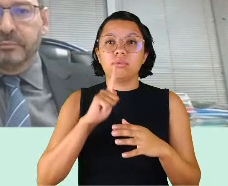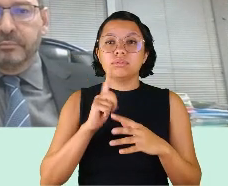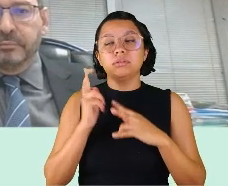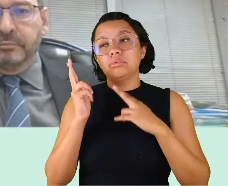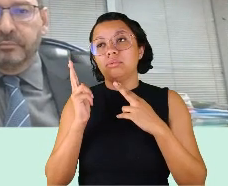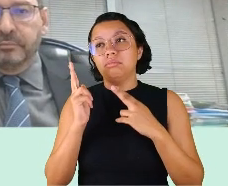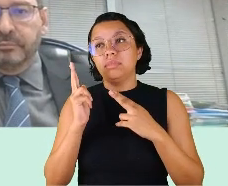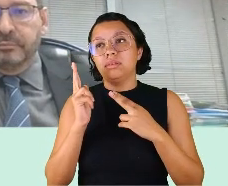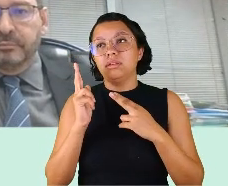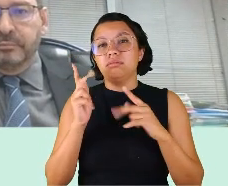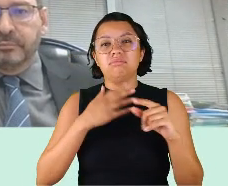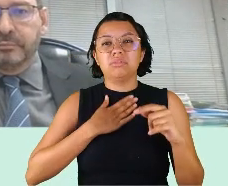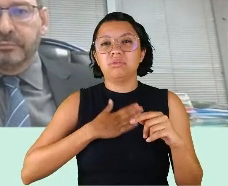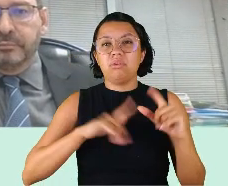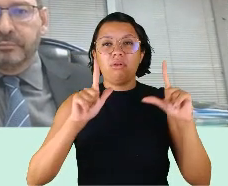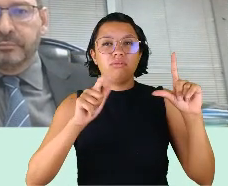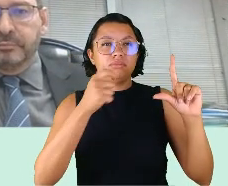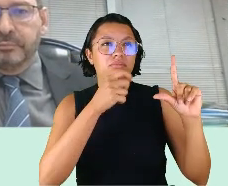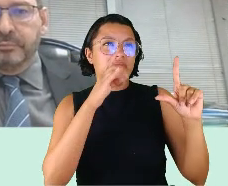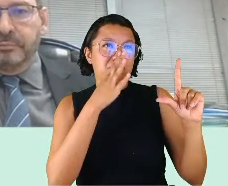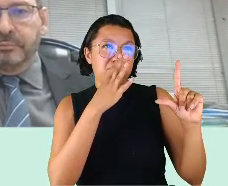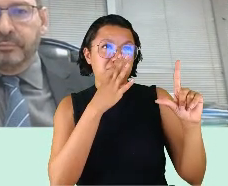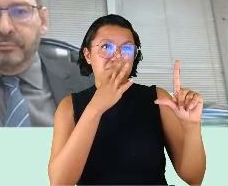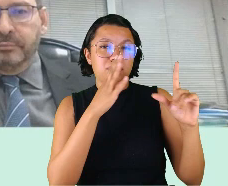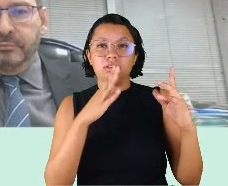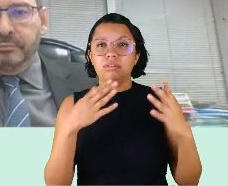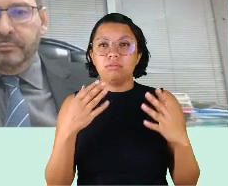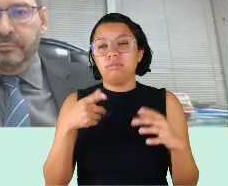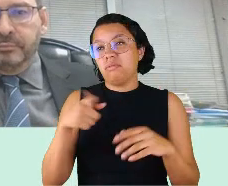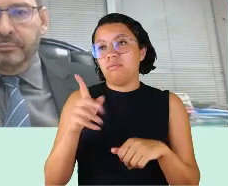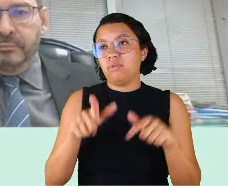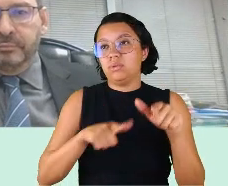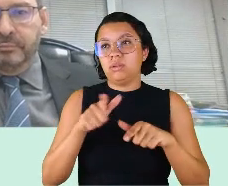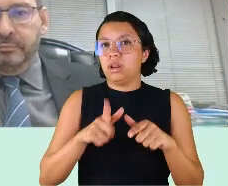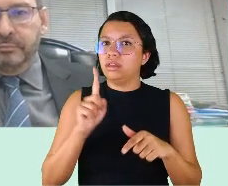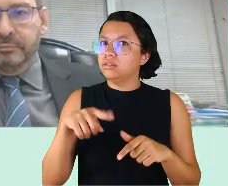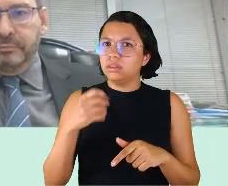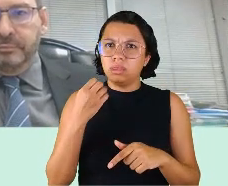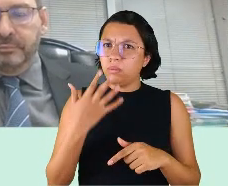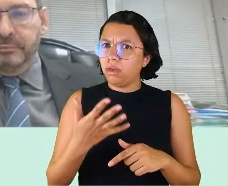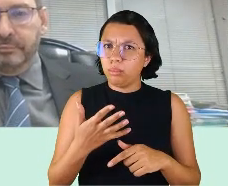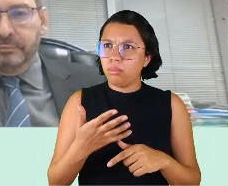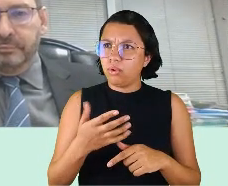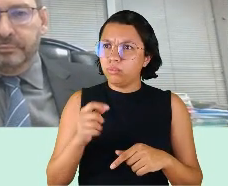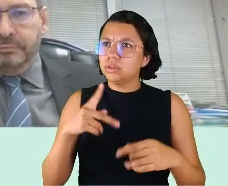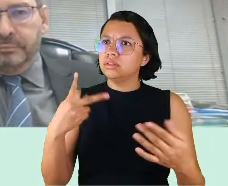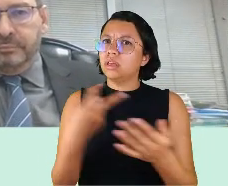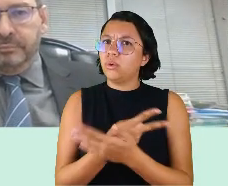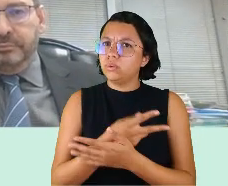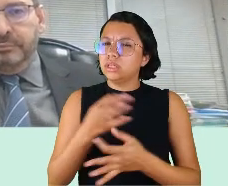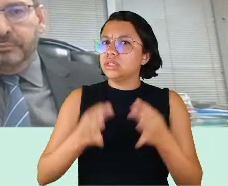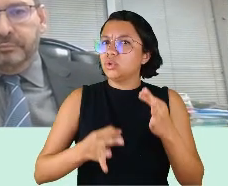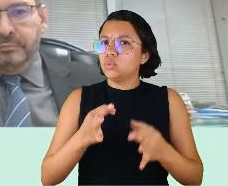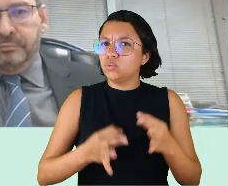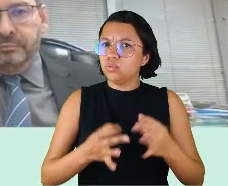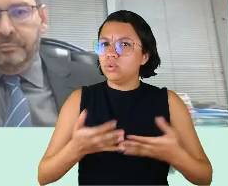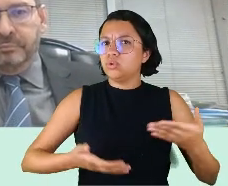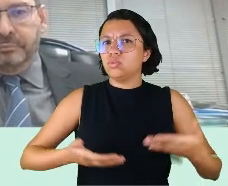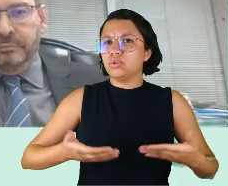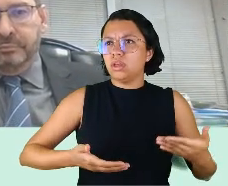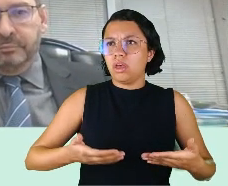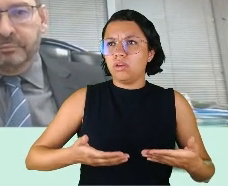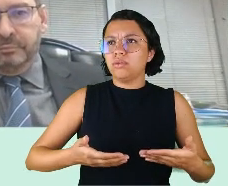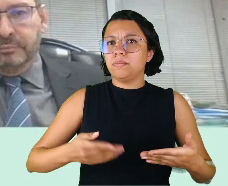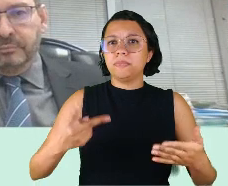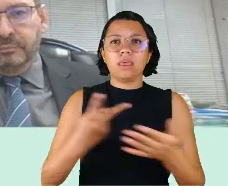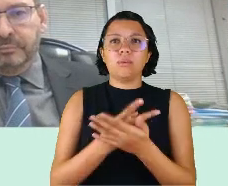trabalhar. Isso não está sendo bom. Não está sendo bom. E isso está acontecendo com juízes, com